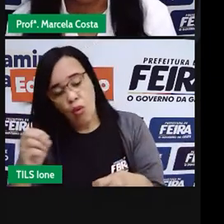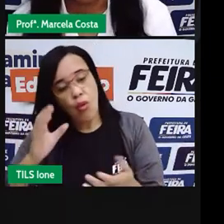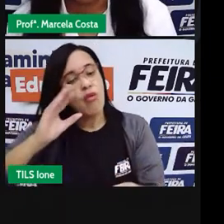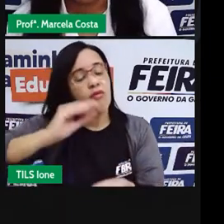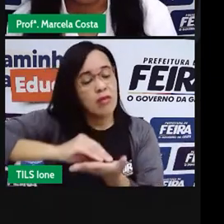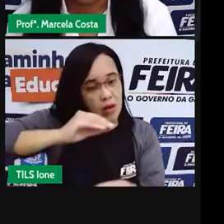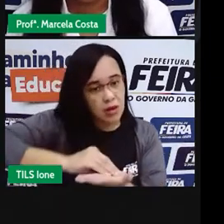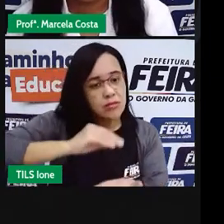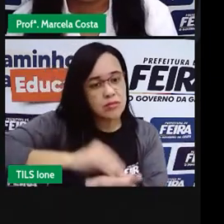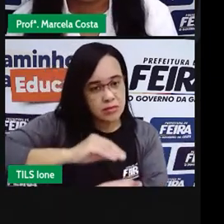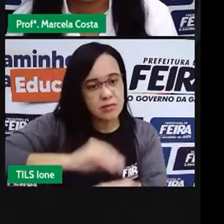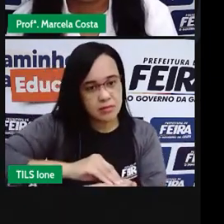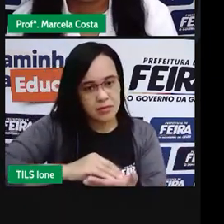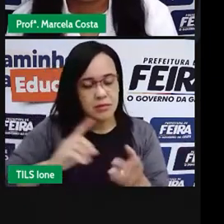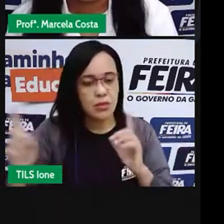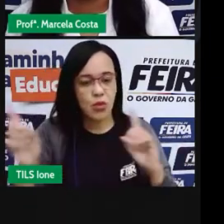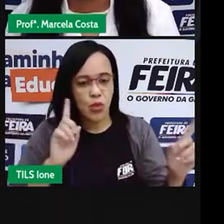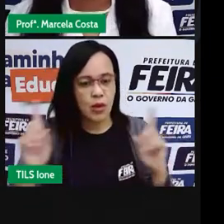faltar?